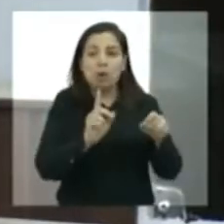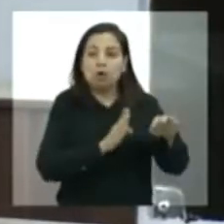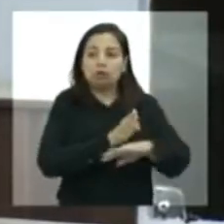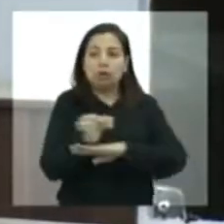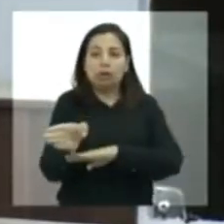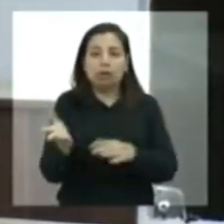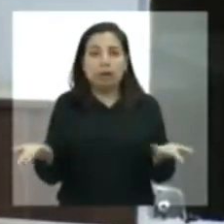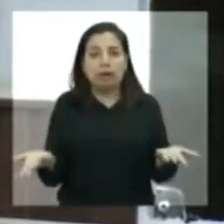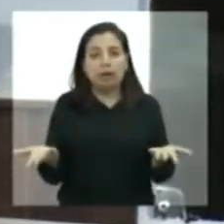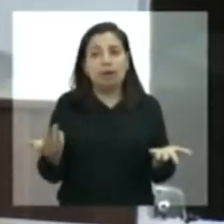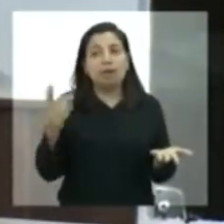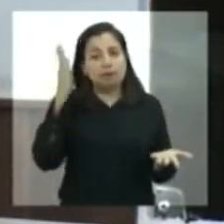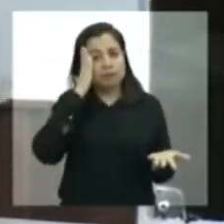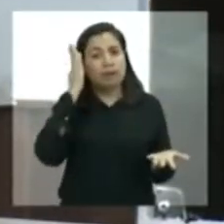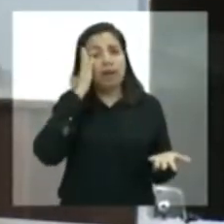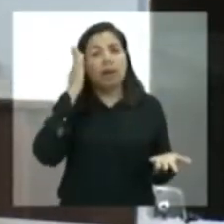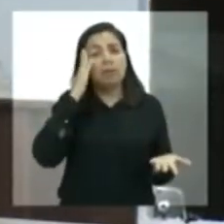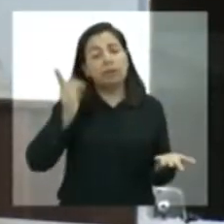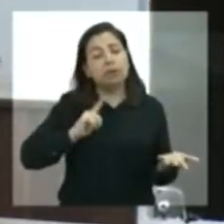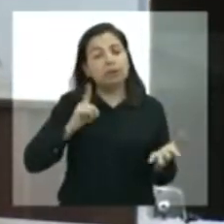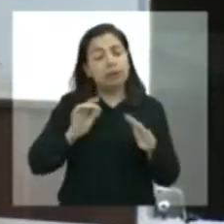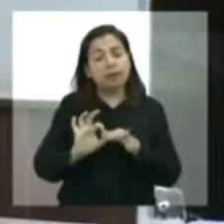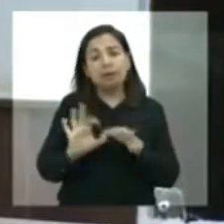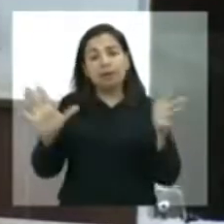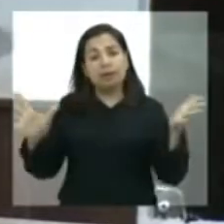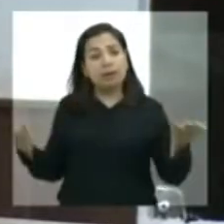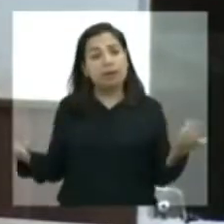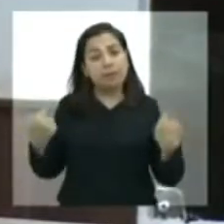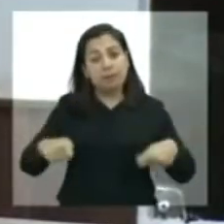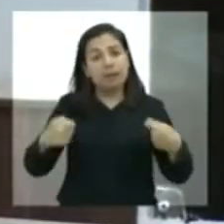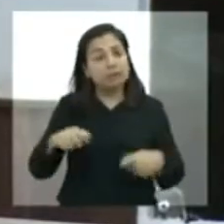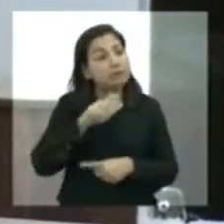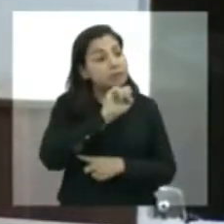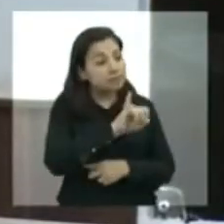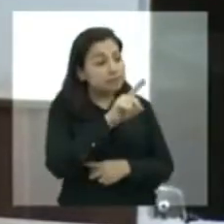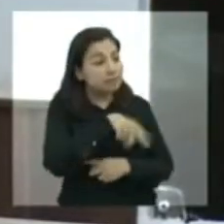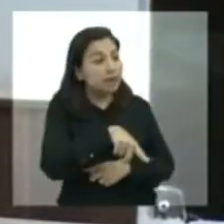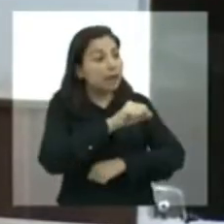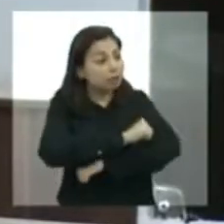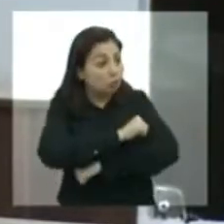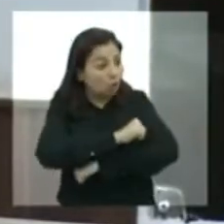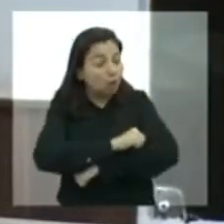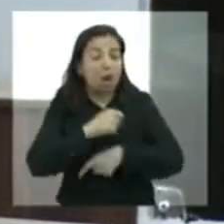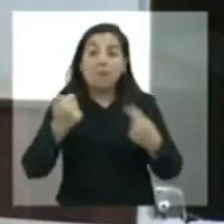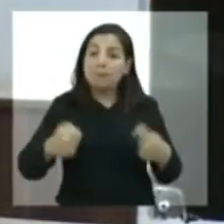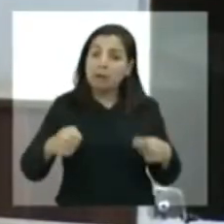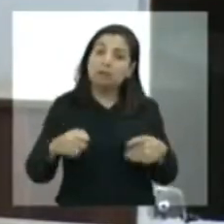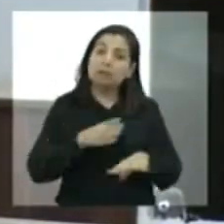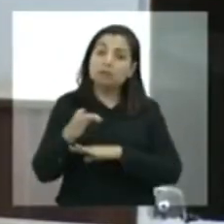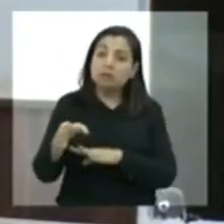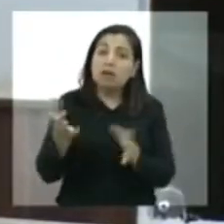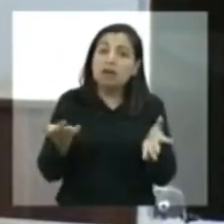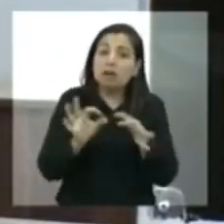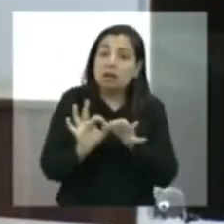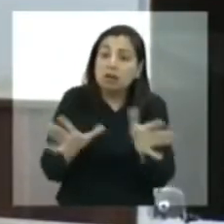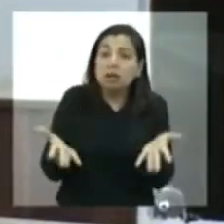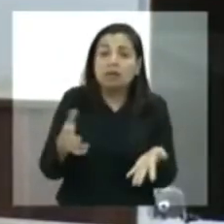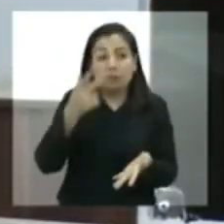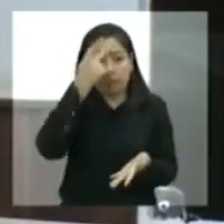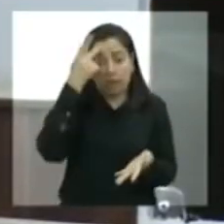evento. Pelo amor de Deus, gente, não dá para a gente ficar calado. Acho lamentável que esta